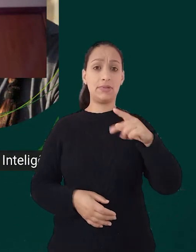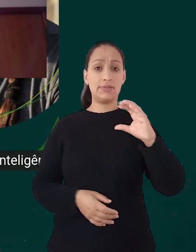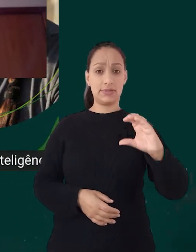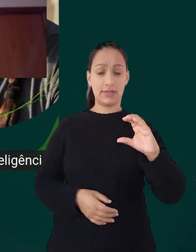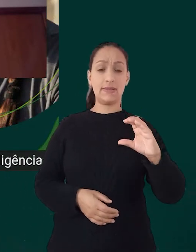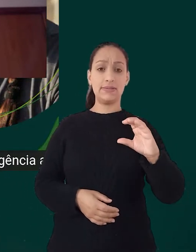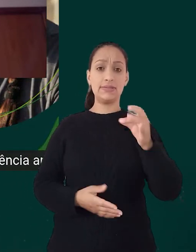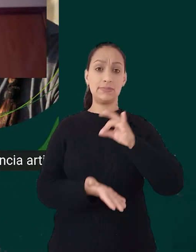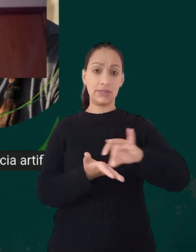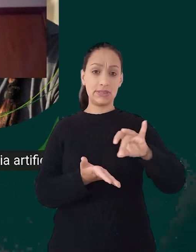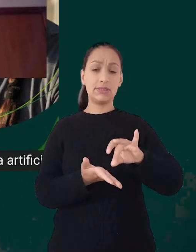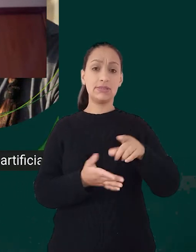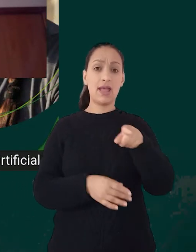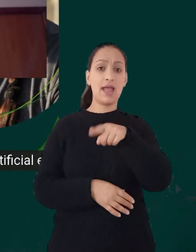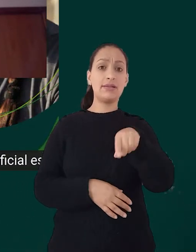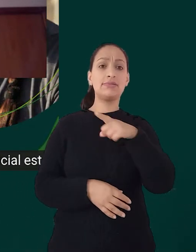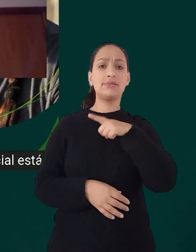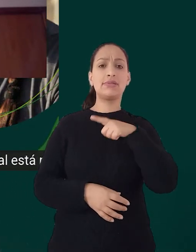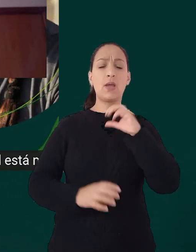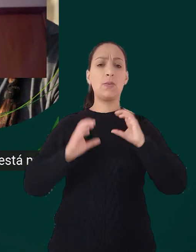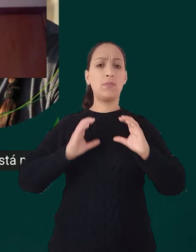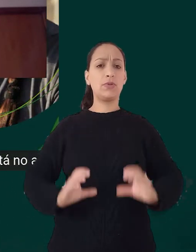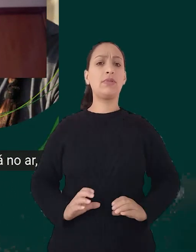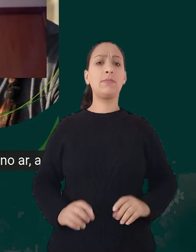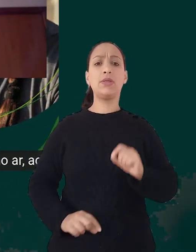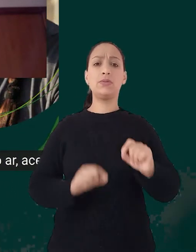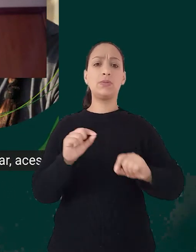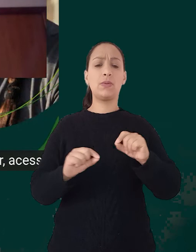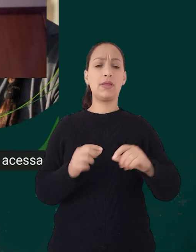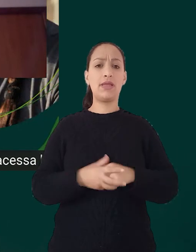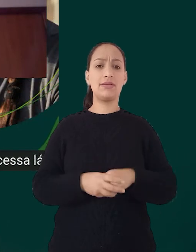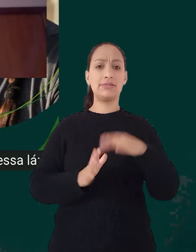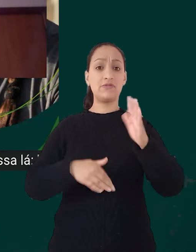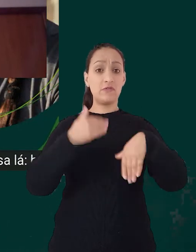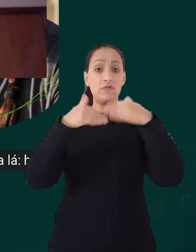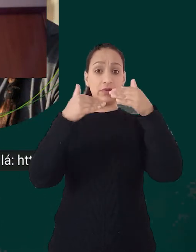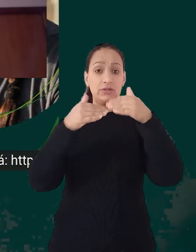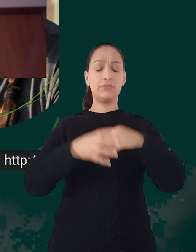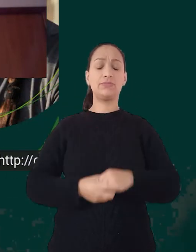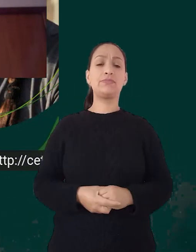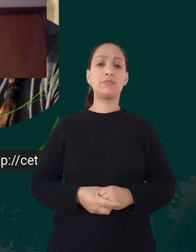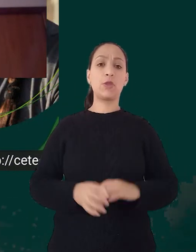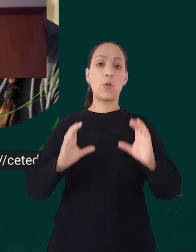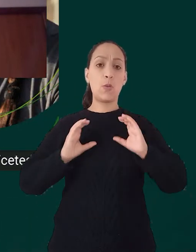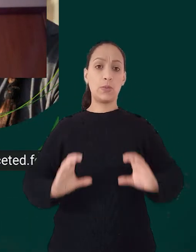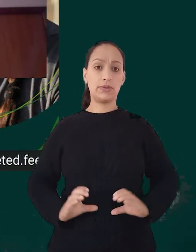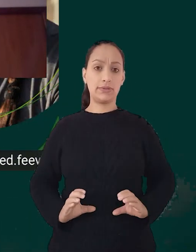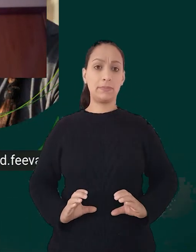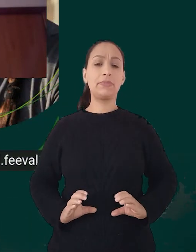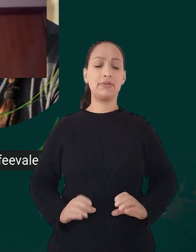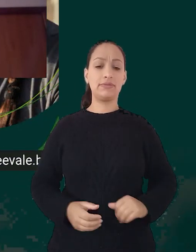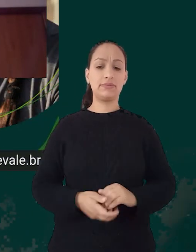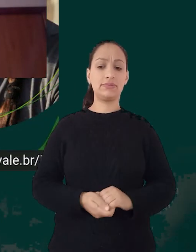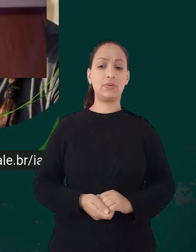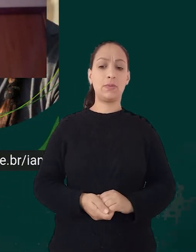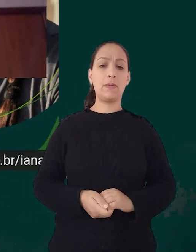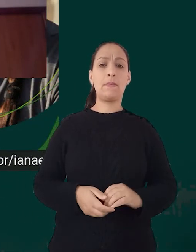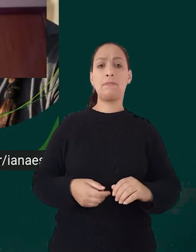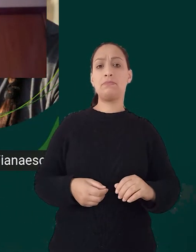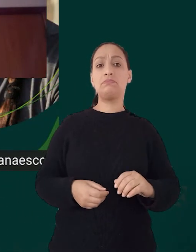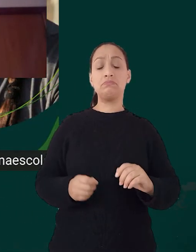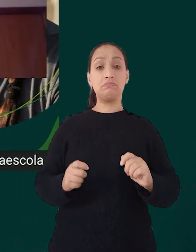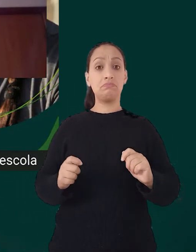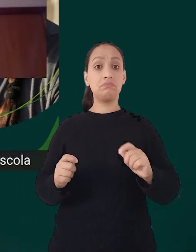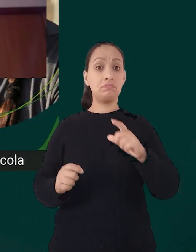são inimigos, eles têm o seu comportamento, então, desenvolvido. Esse comportamento, ele pode ter um ataque